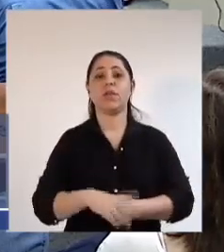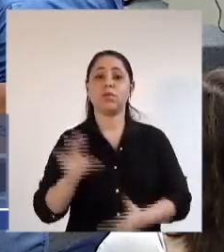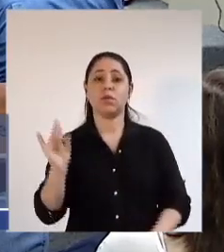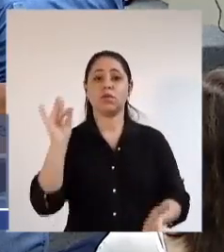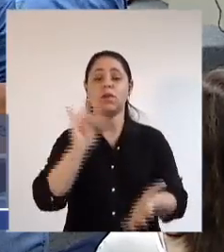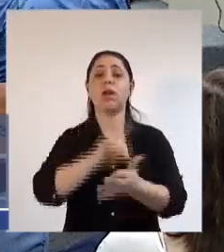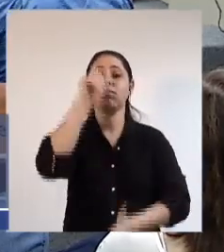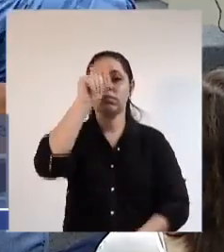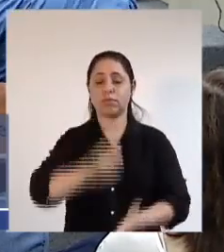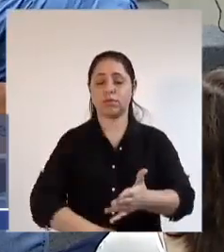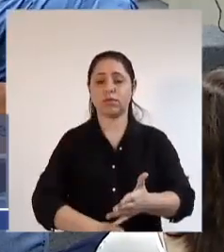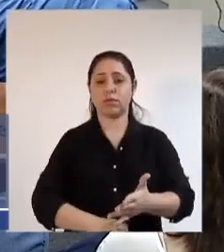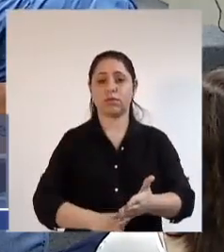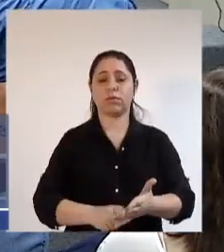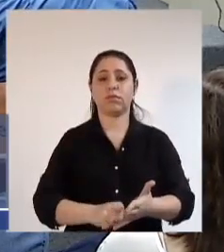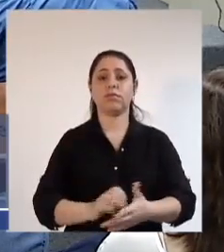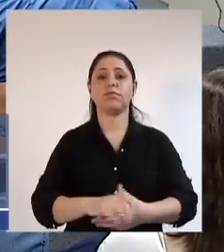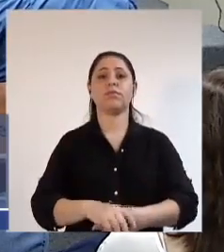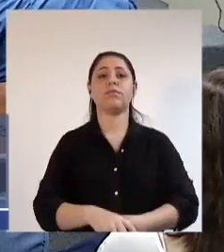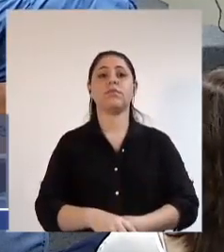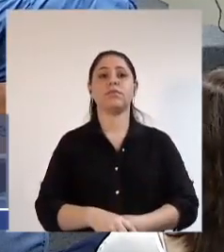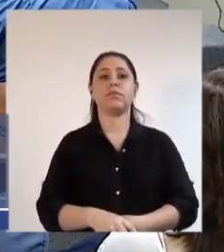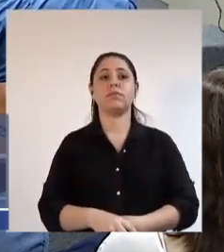verdade assim não a seguir